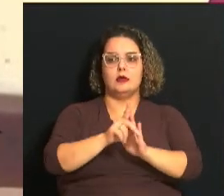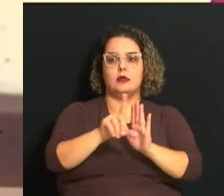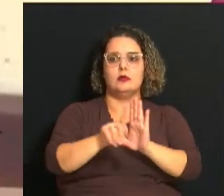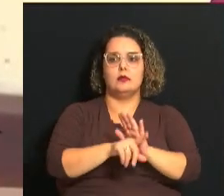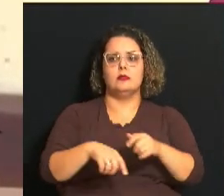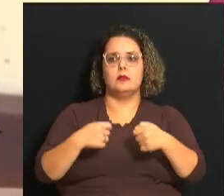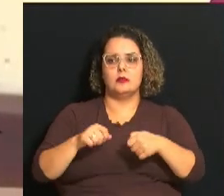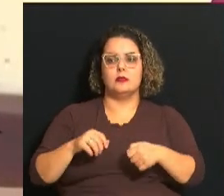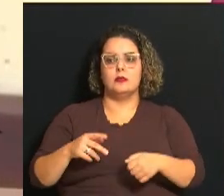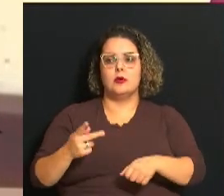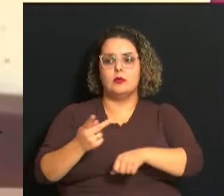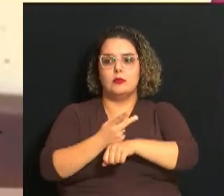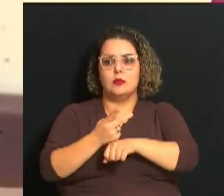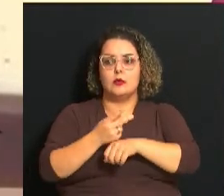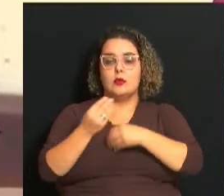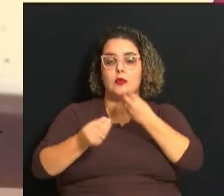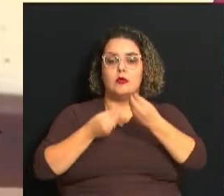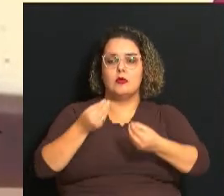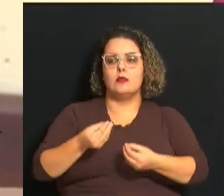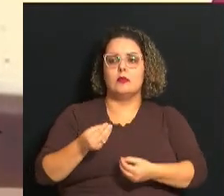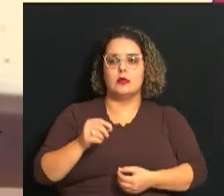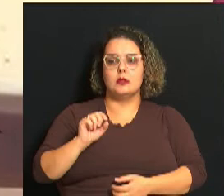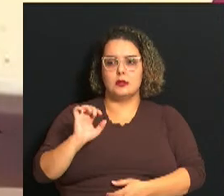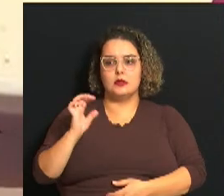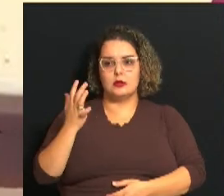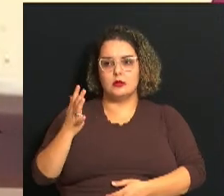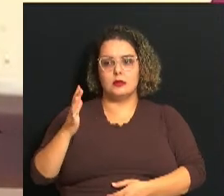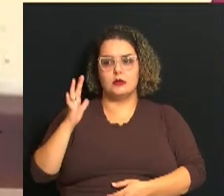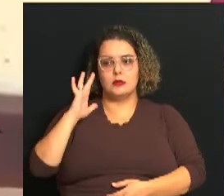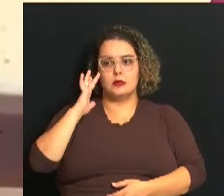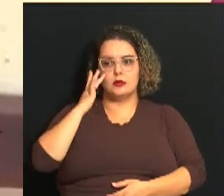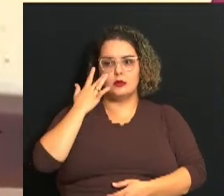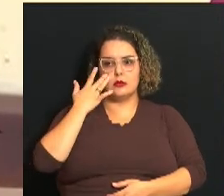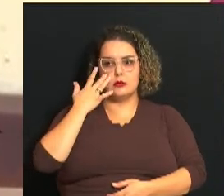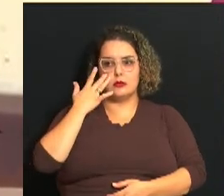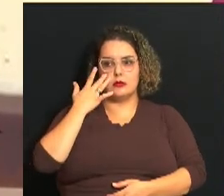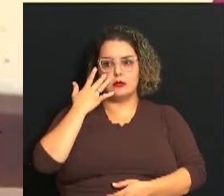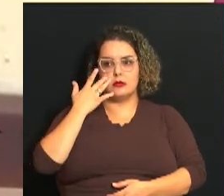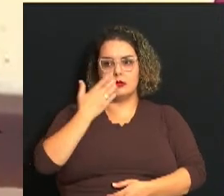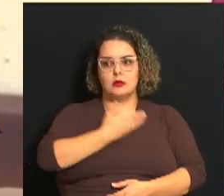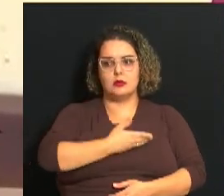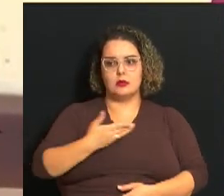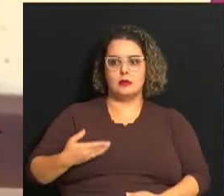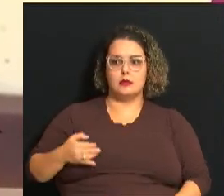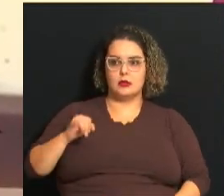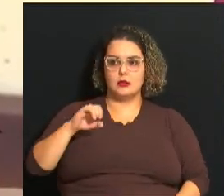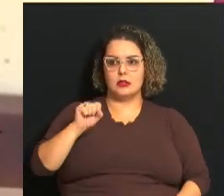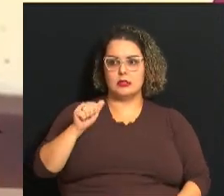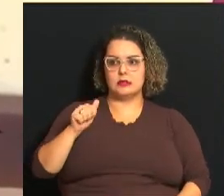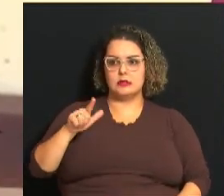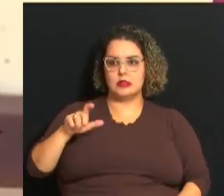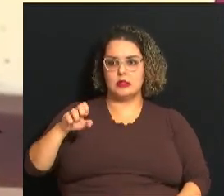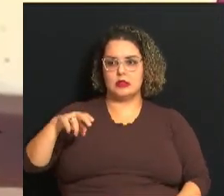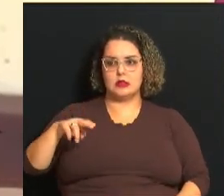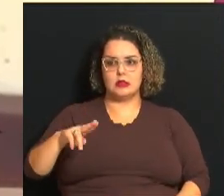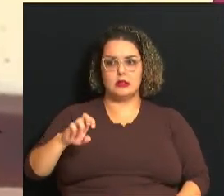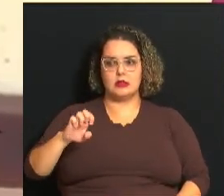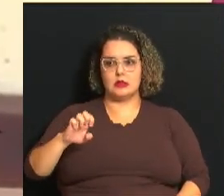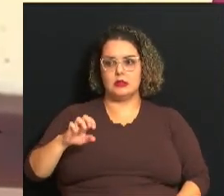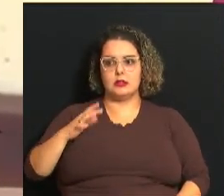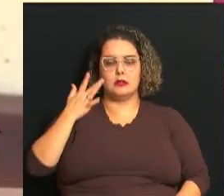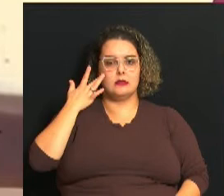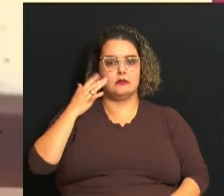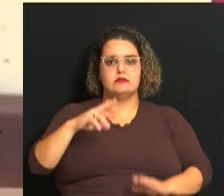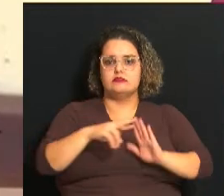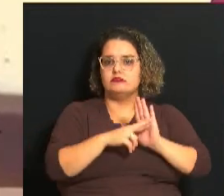isso para ver como é que tá Campinas tem acho que foi Acho que foi no governo izalene mas eu não sei se foi regulamentado por decreto